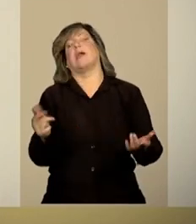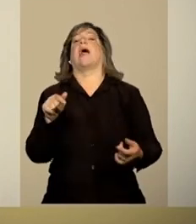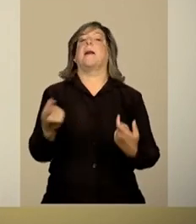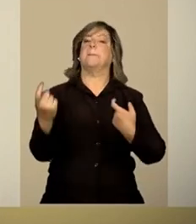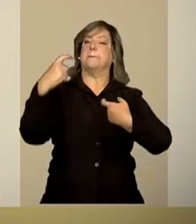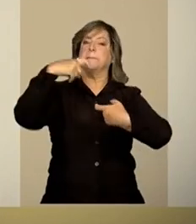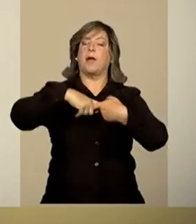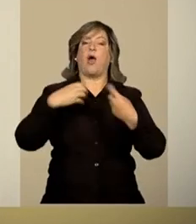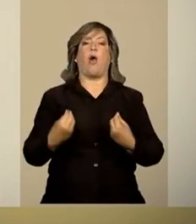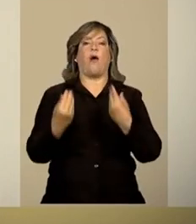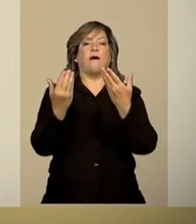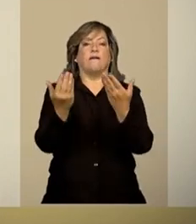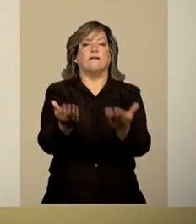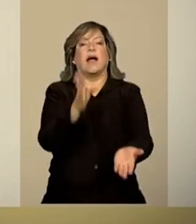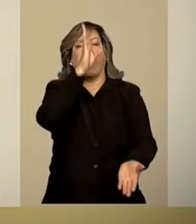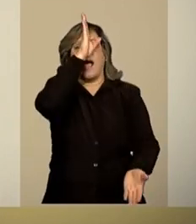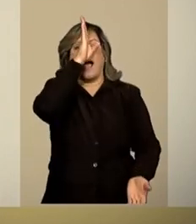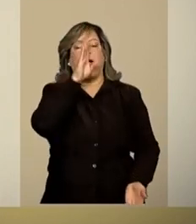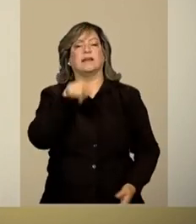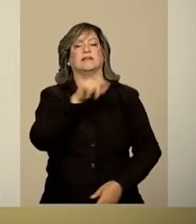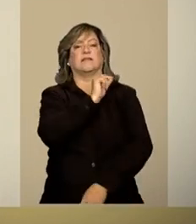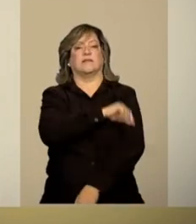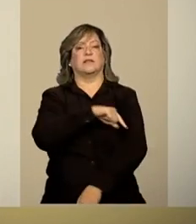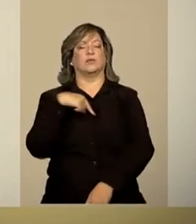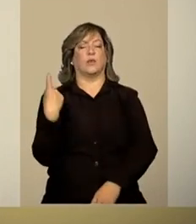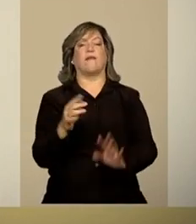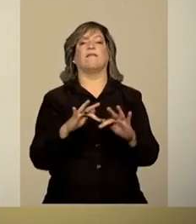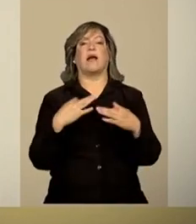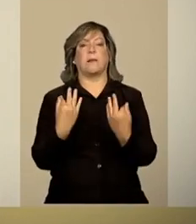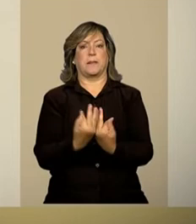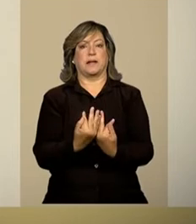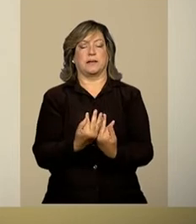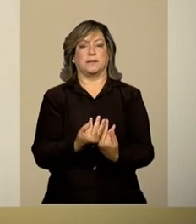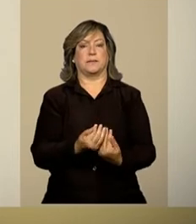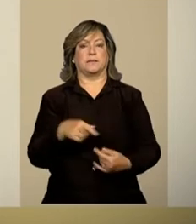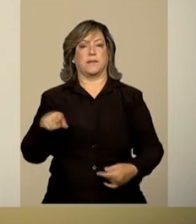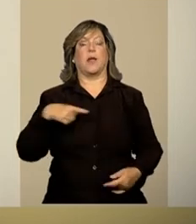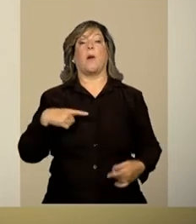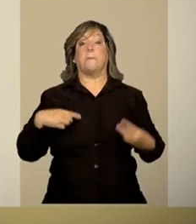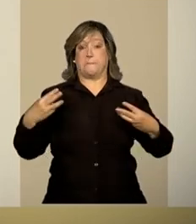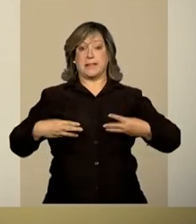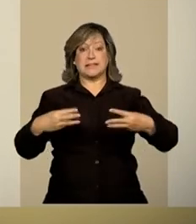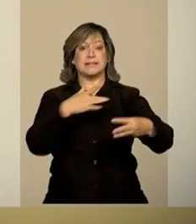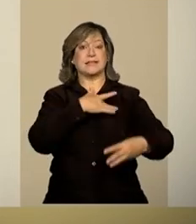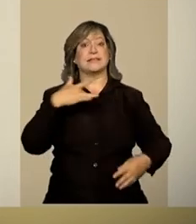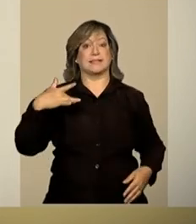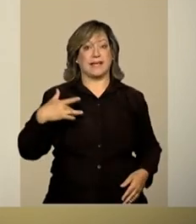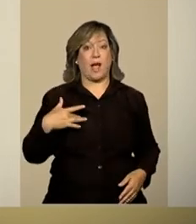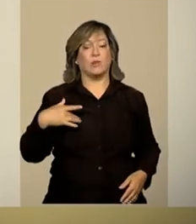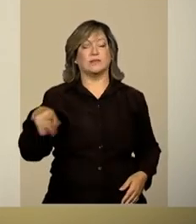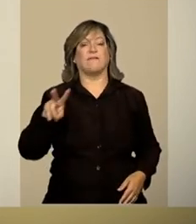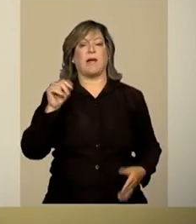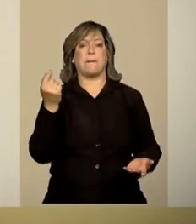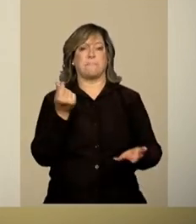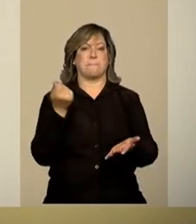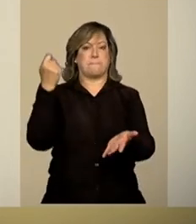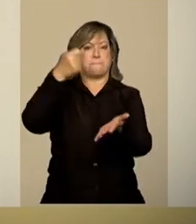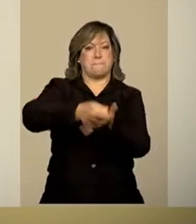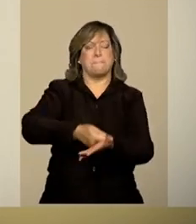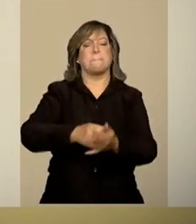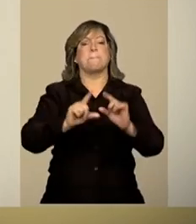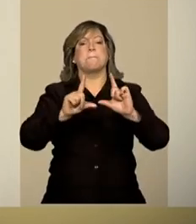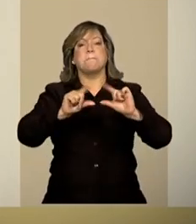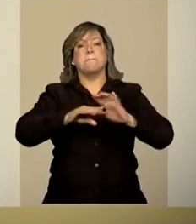vamos oferecer a vacina de graça para as famílias o ministério da saúde por sua vez vai pagar